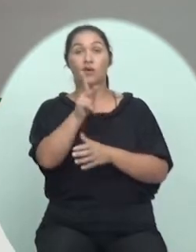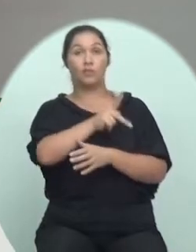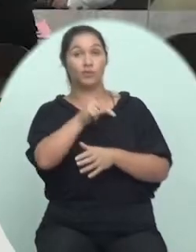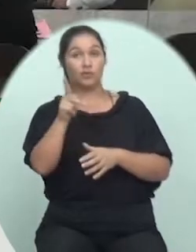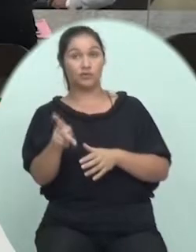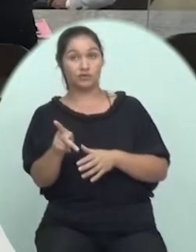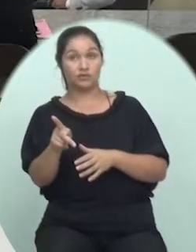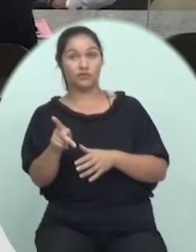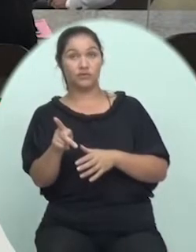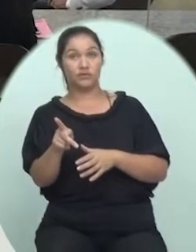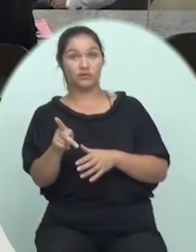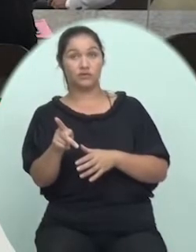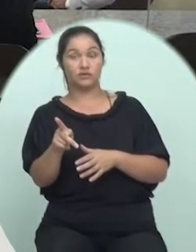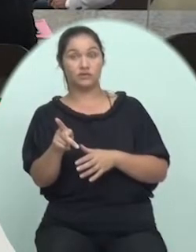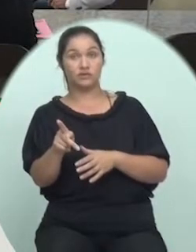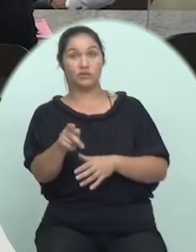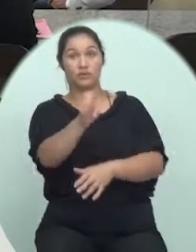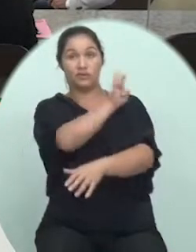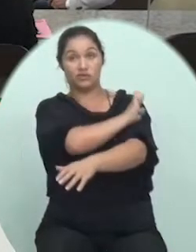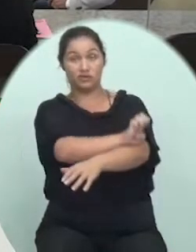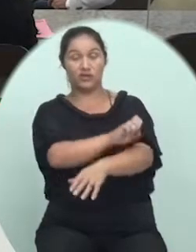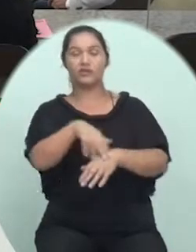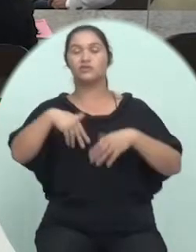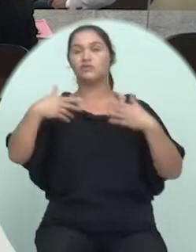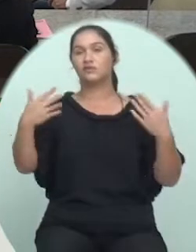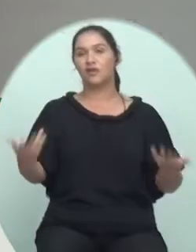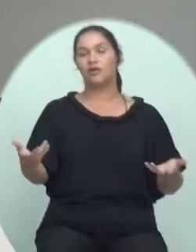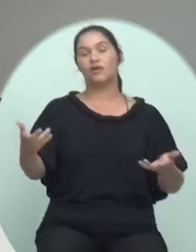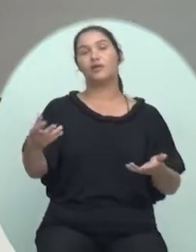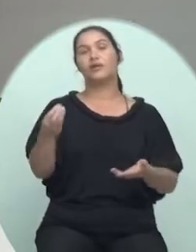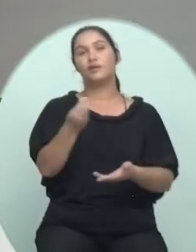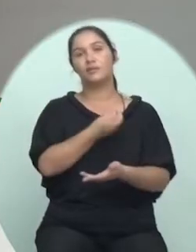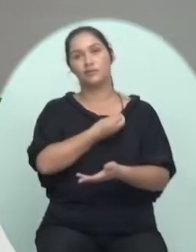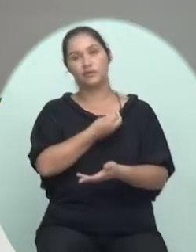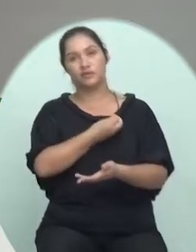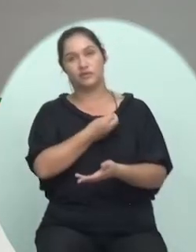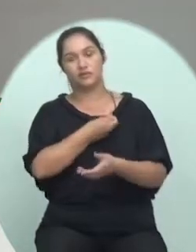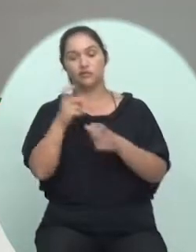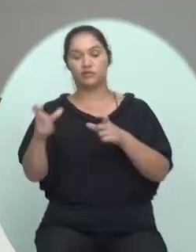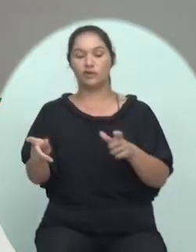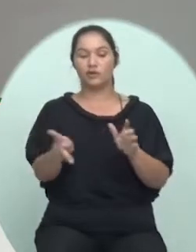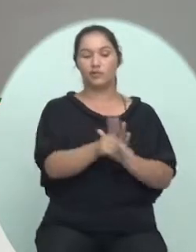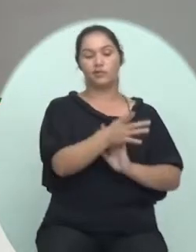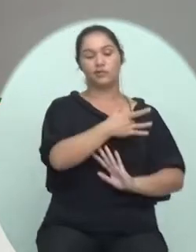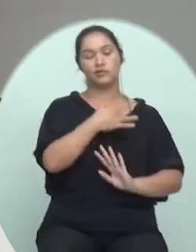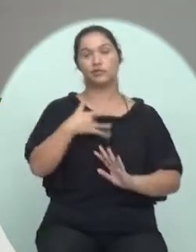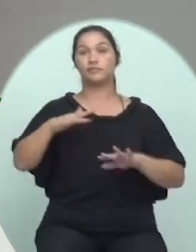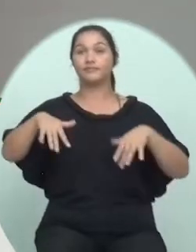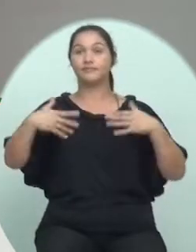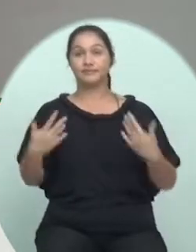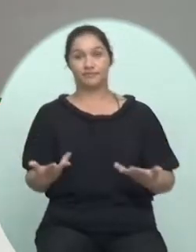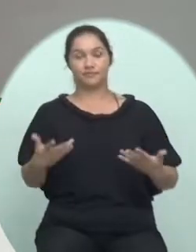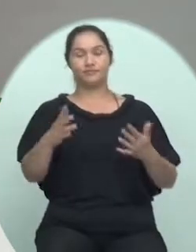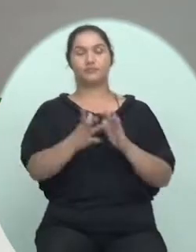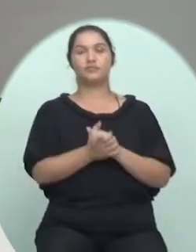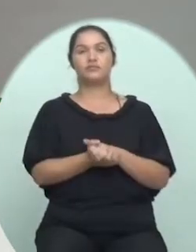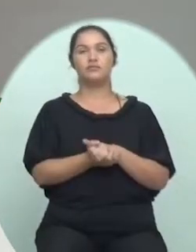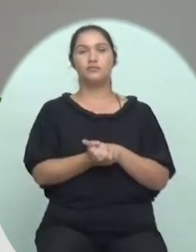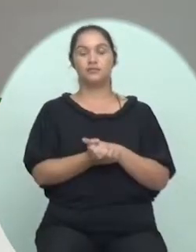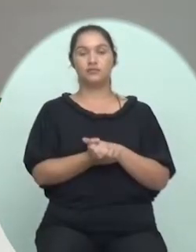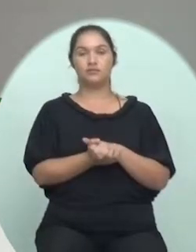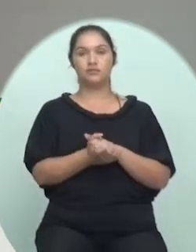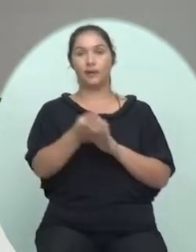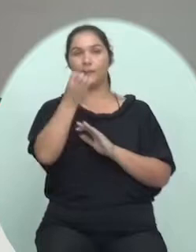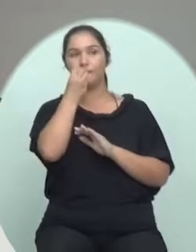fazer a parte da coordenação dessas unidades também junto à Unesc. Então, é muito